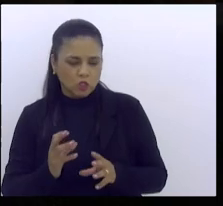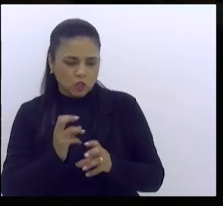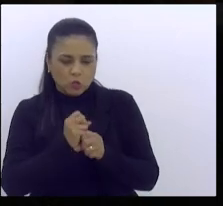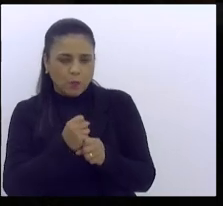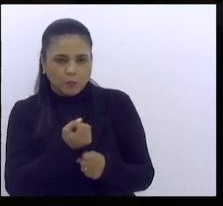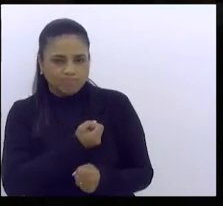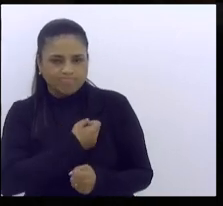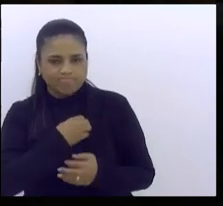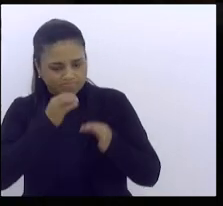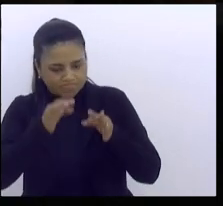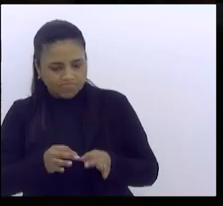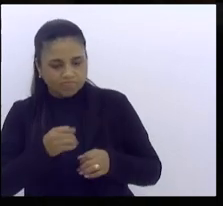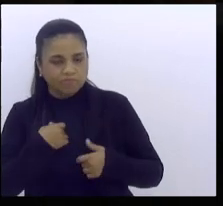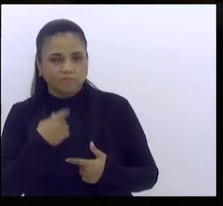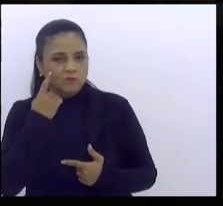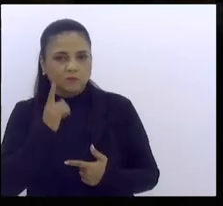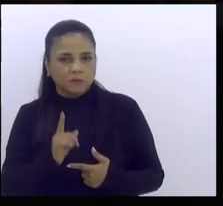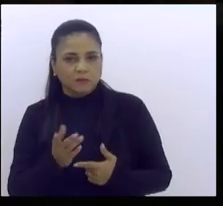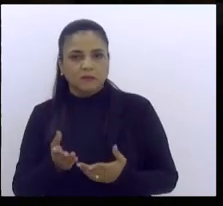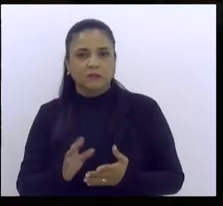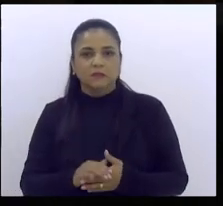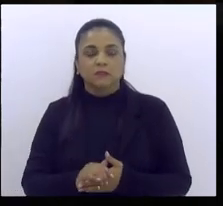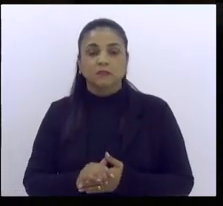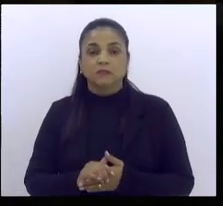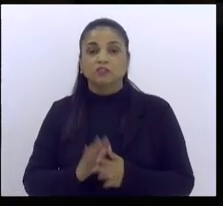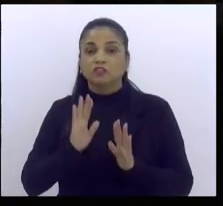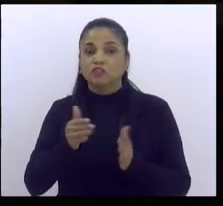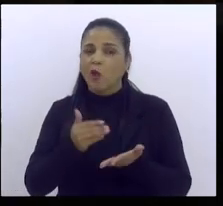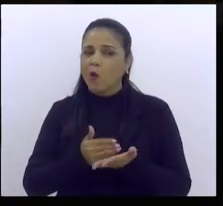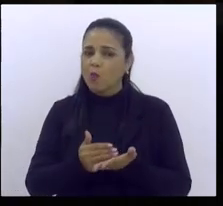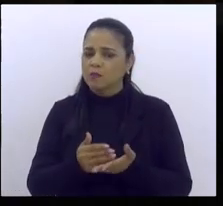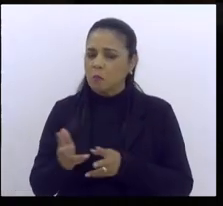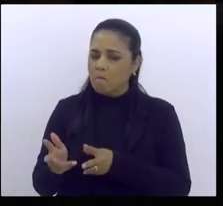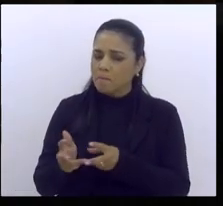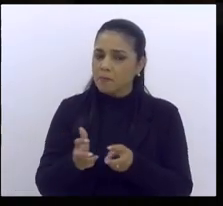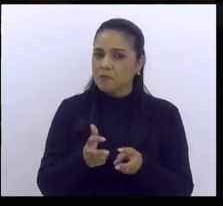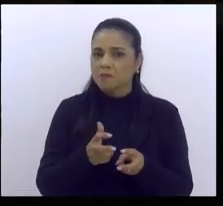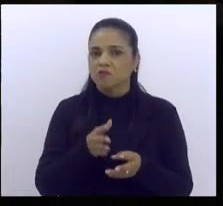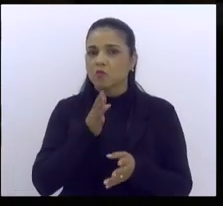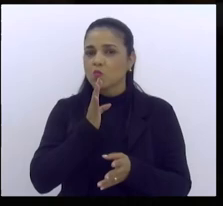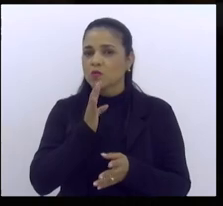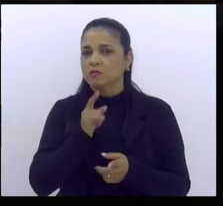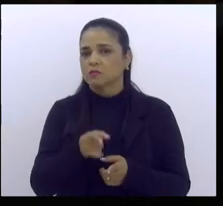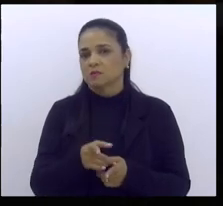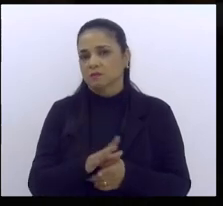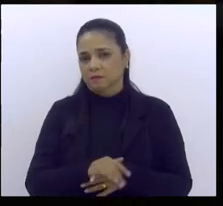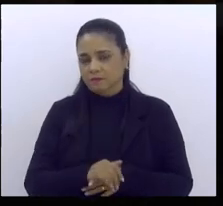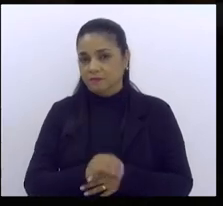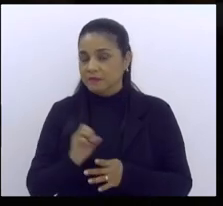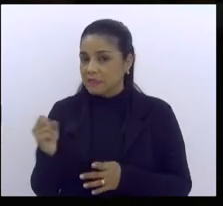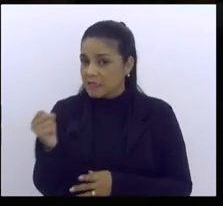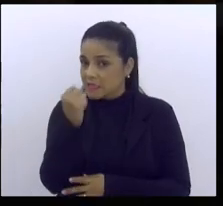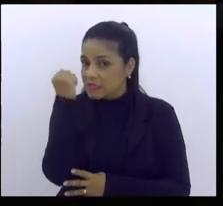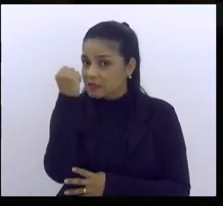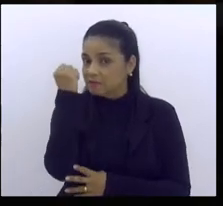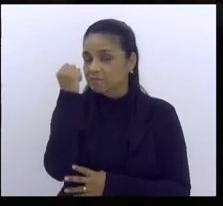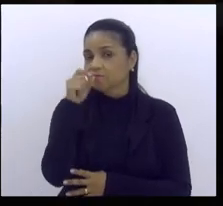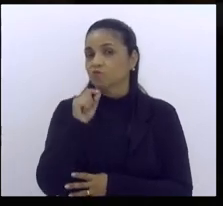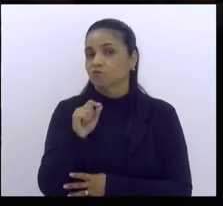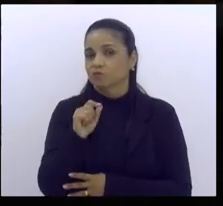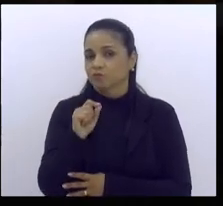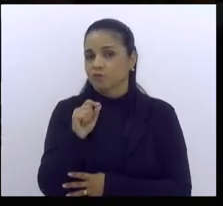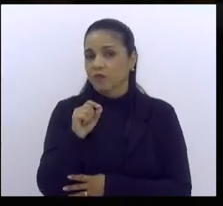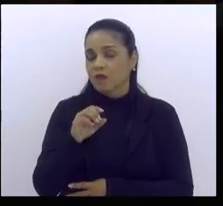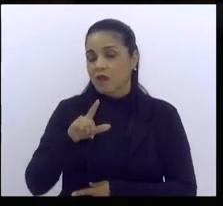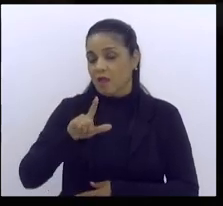mão. Então, pelo menos, já começou a reconhecer. E o grave, que quando chegou a